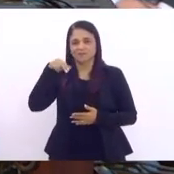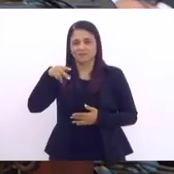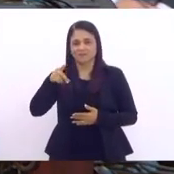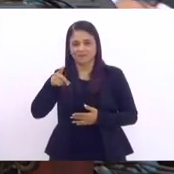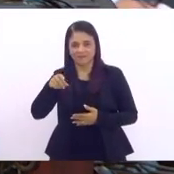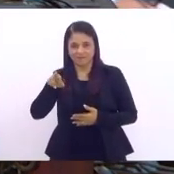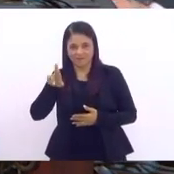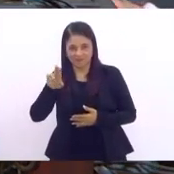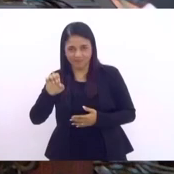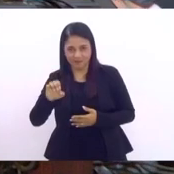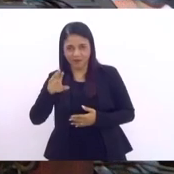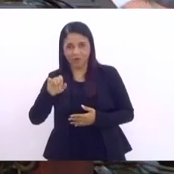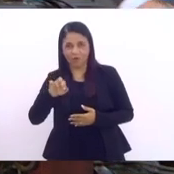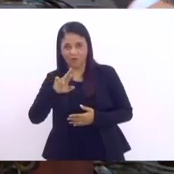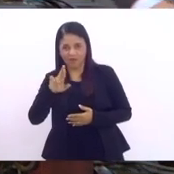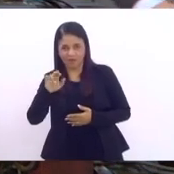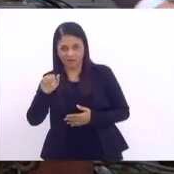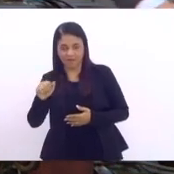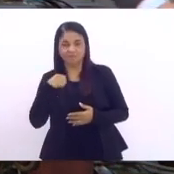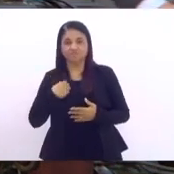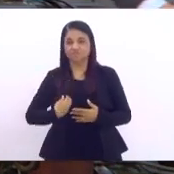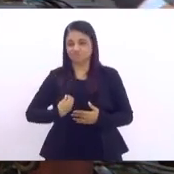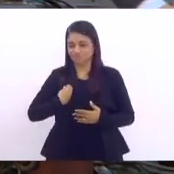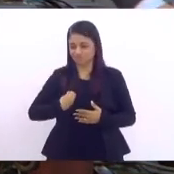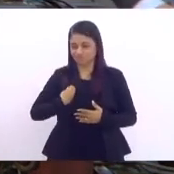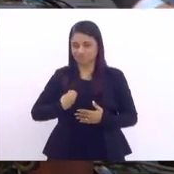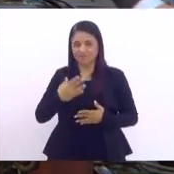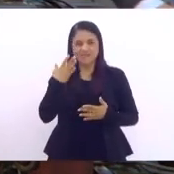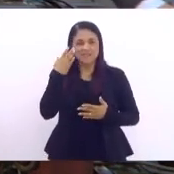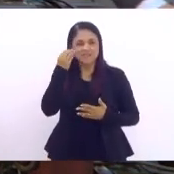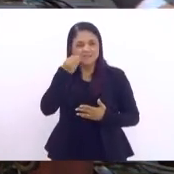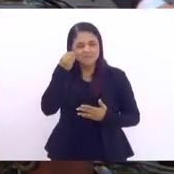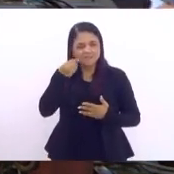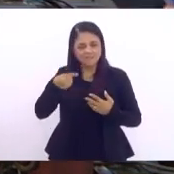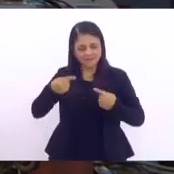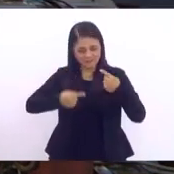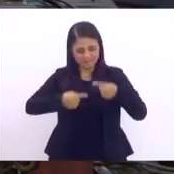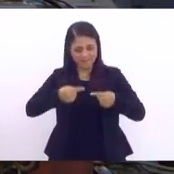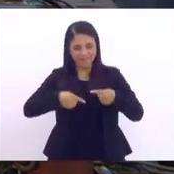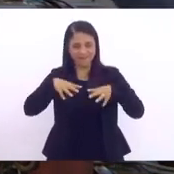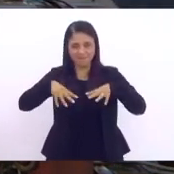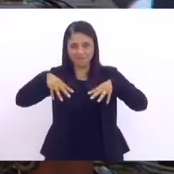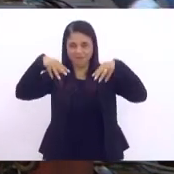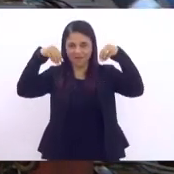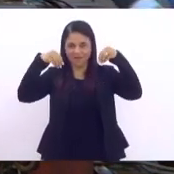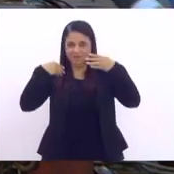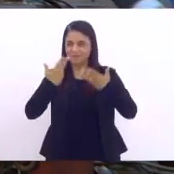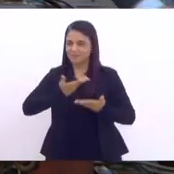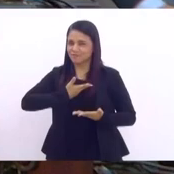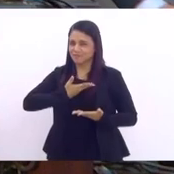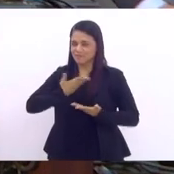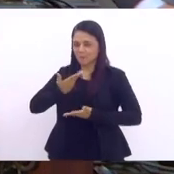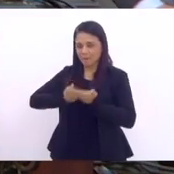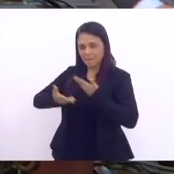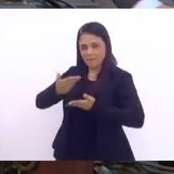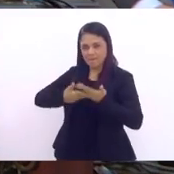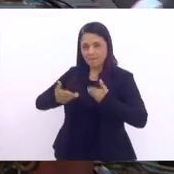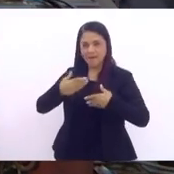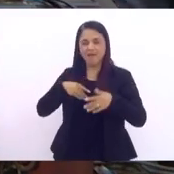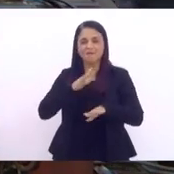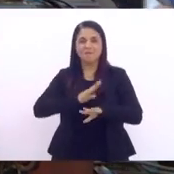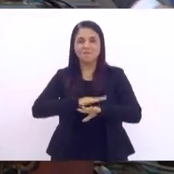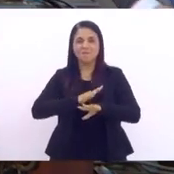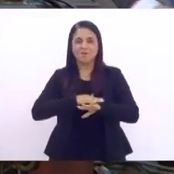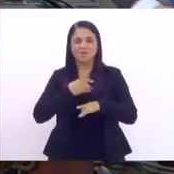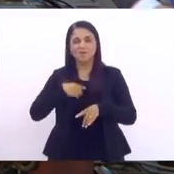de viver isso aqui, de debater com os colegas, de viver grandes momentos aqui que me trazem muita felicidade.